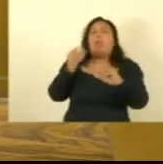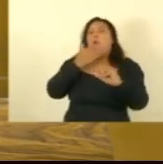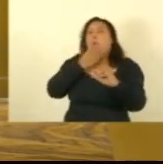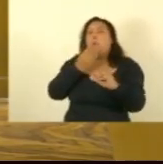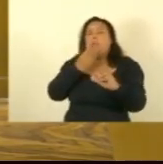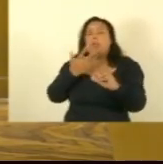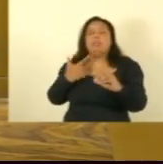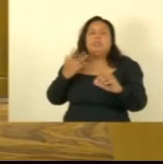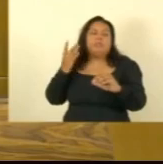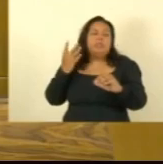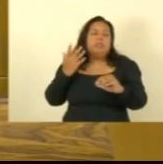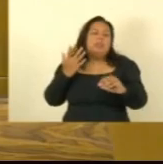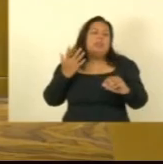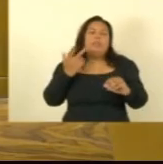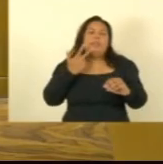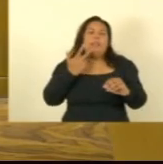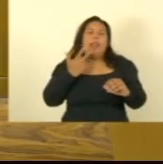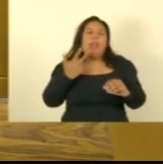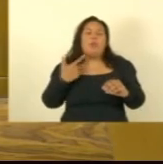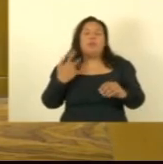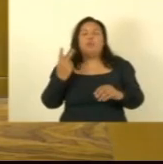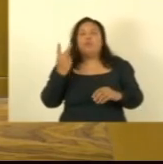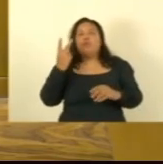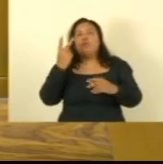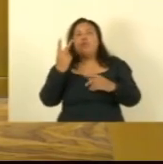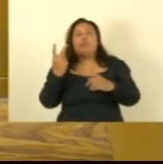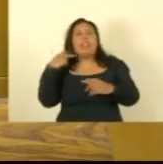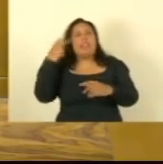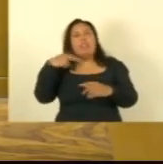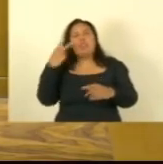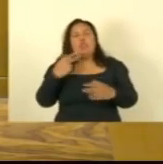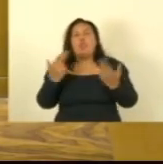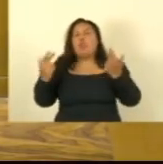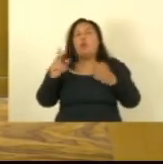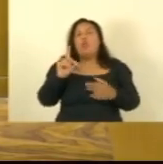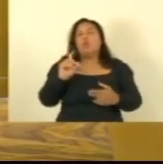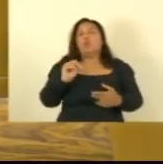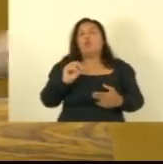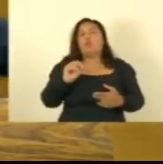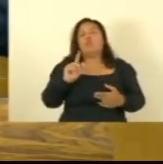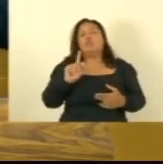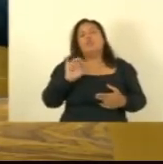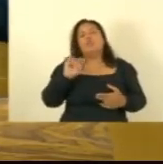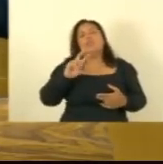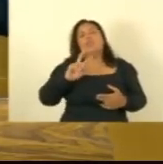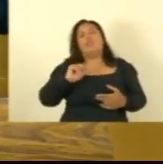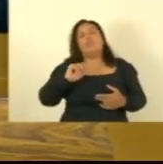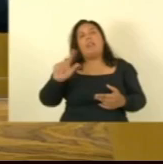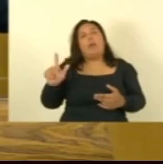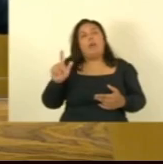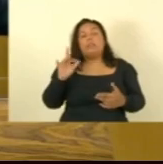desse, um vereador com o tal do Dorival, que na verdade